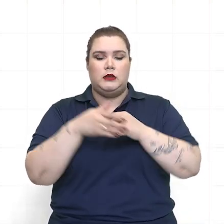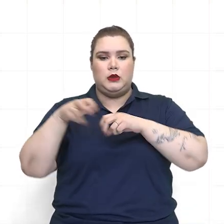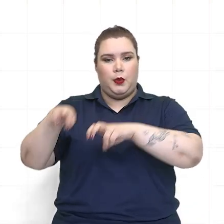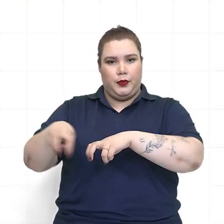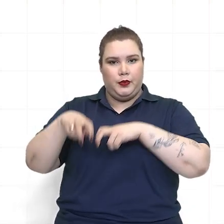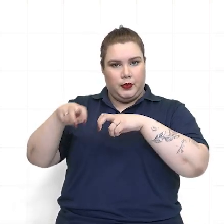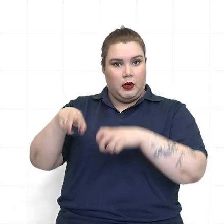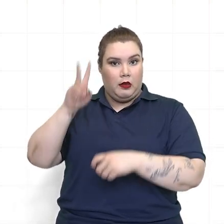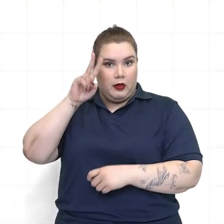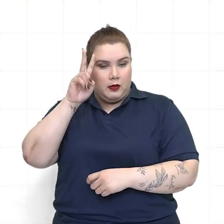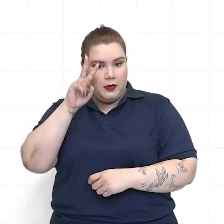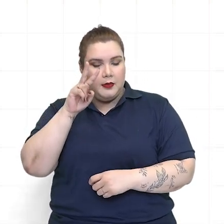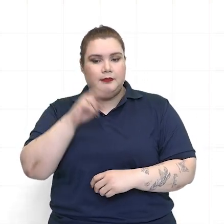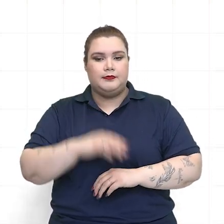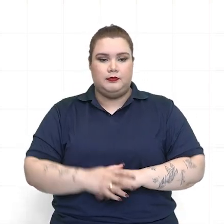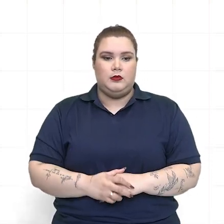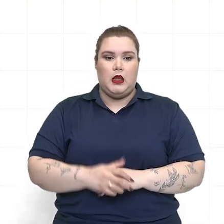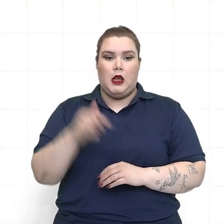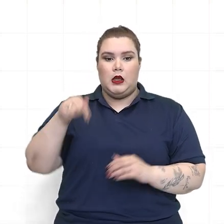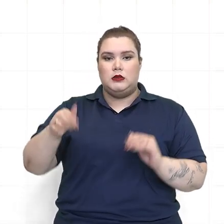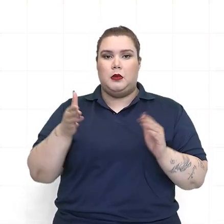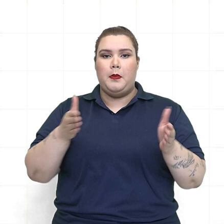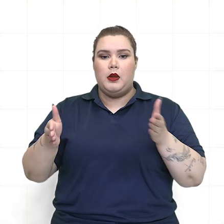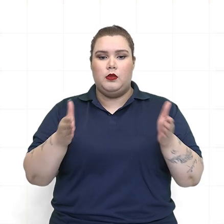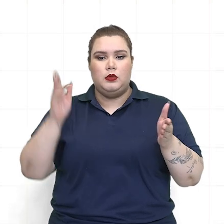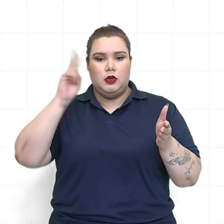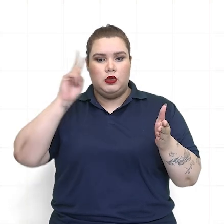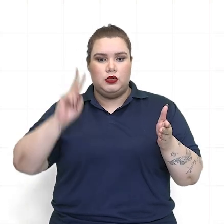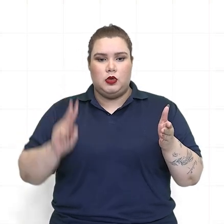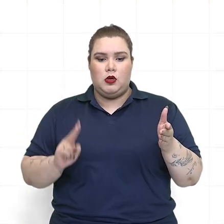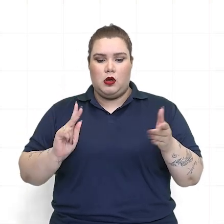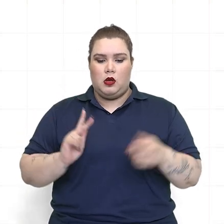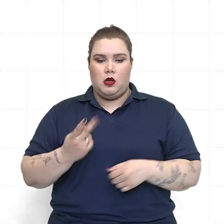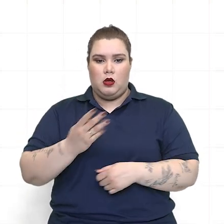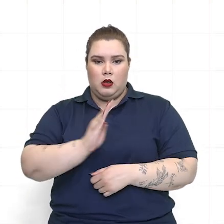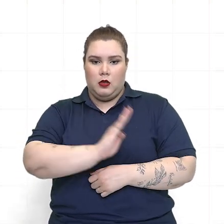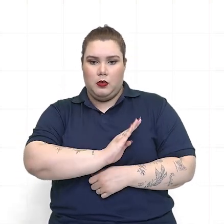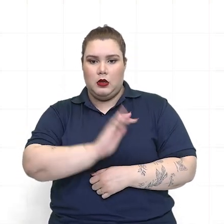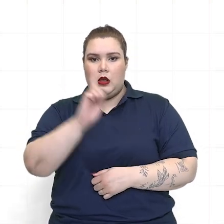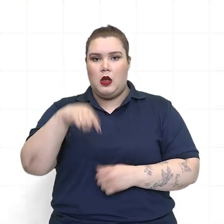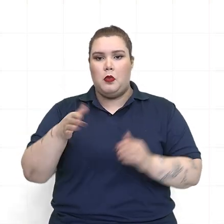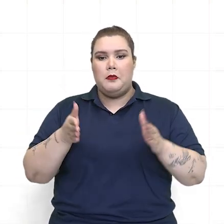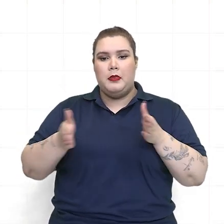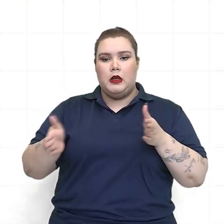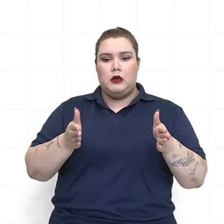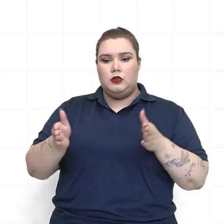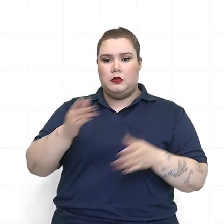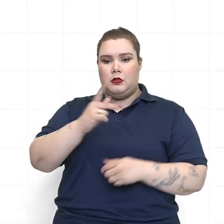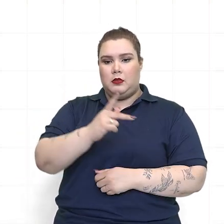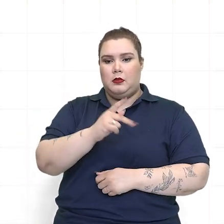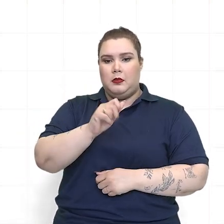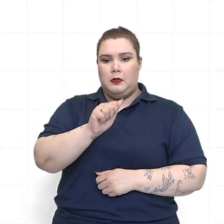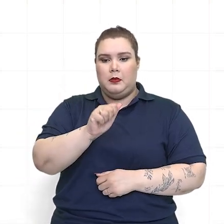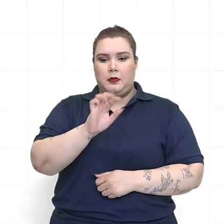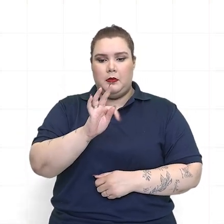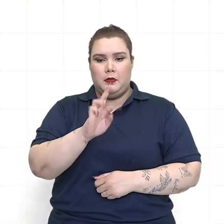na pecuária. Essa fase da história hebraica é conhecida como a fase dos